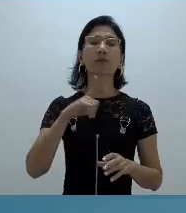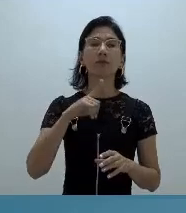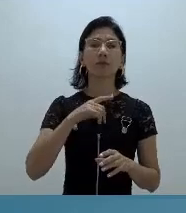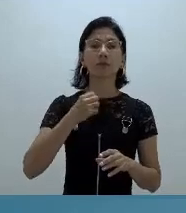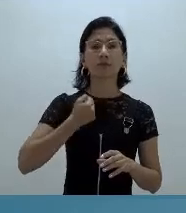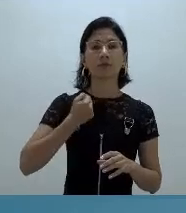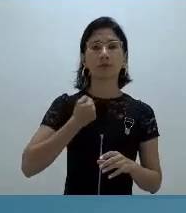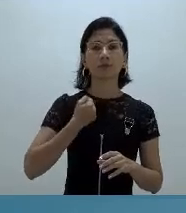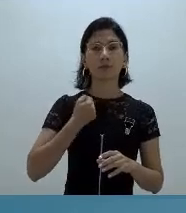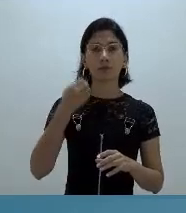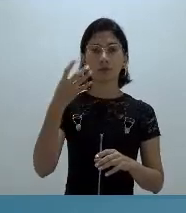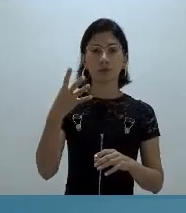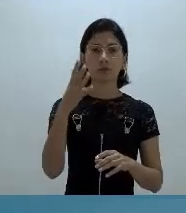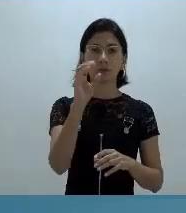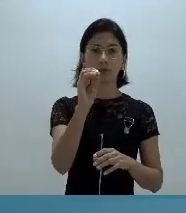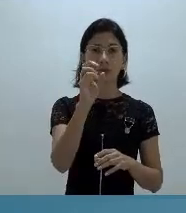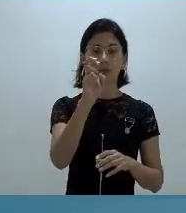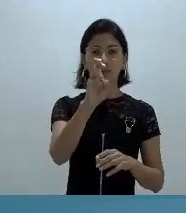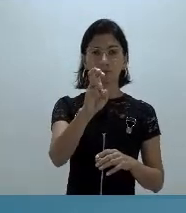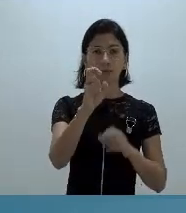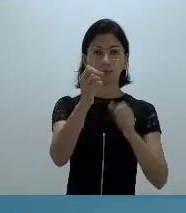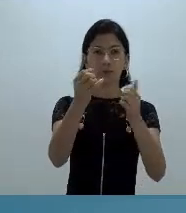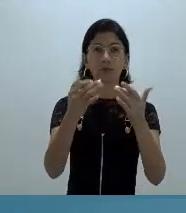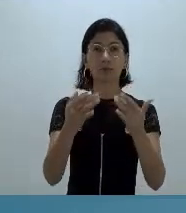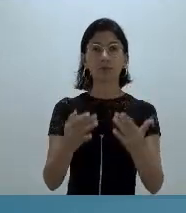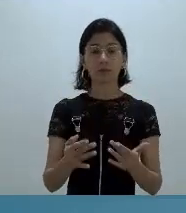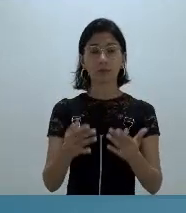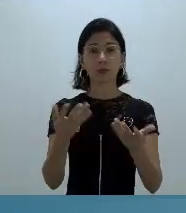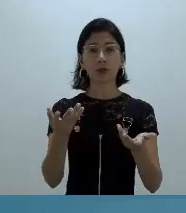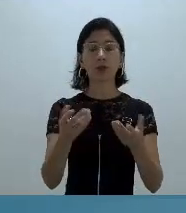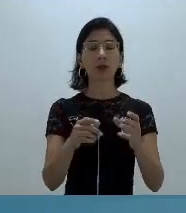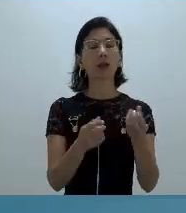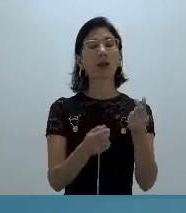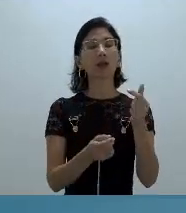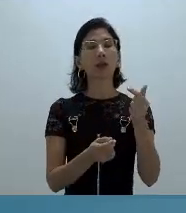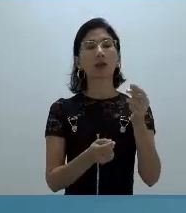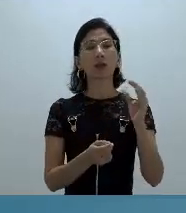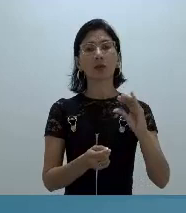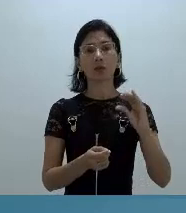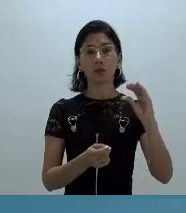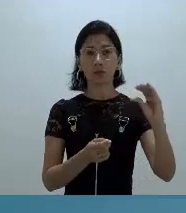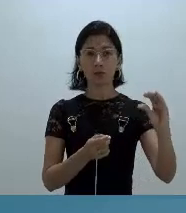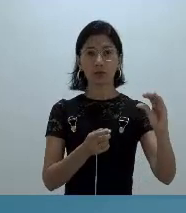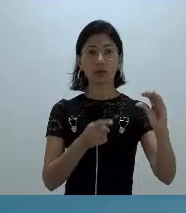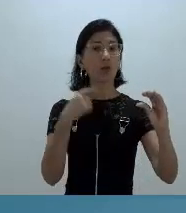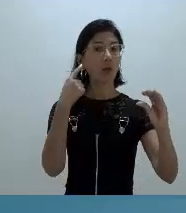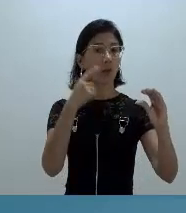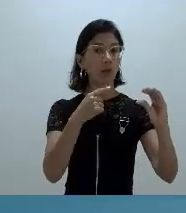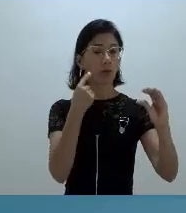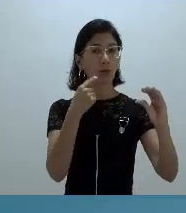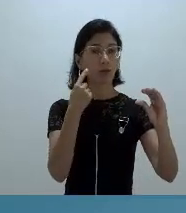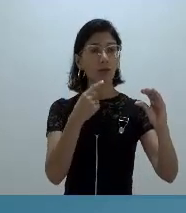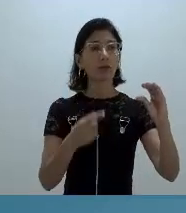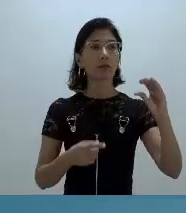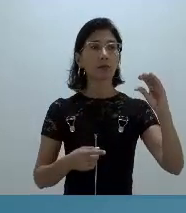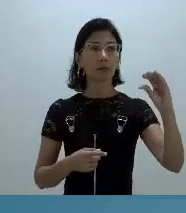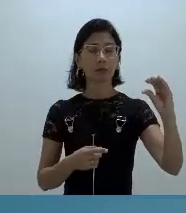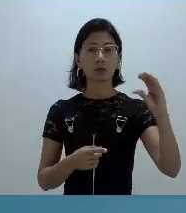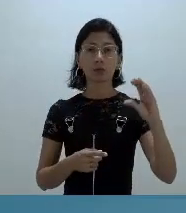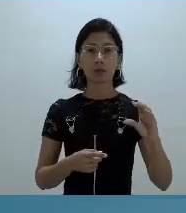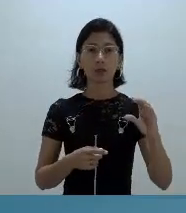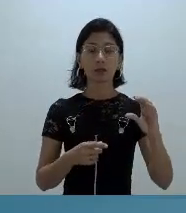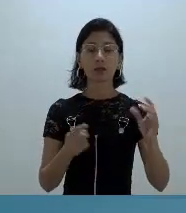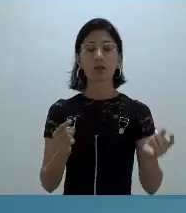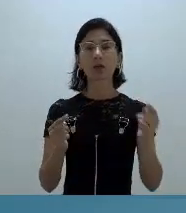as hipóteses de condenação em honorários em cumprimento de sentença, e essa definitivamente não seria uma delas. Por